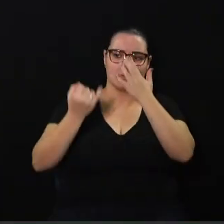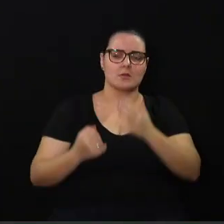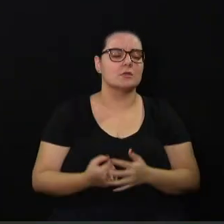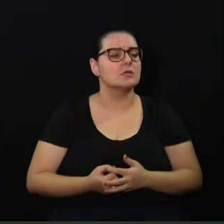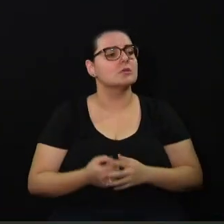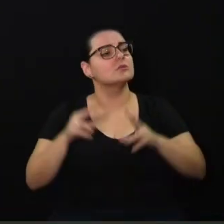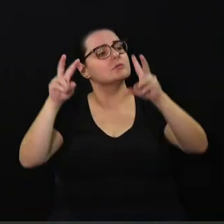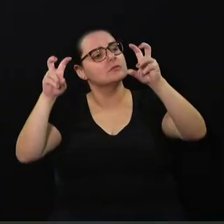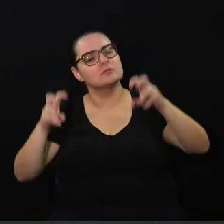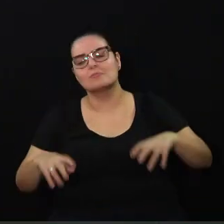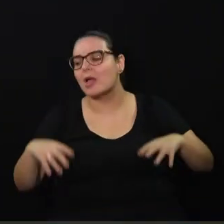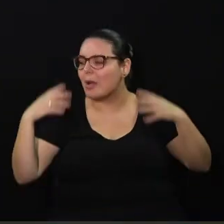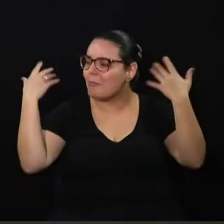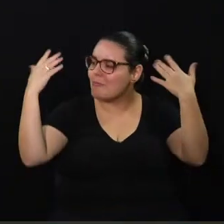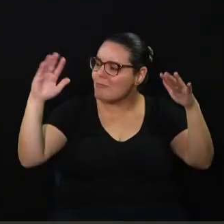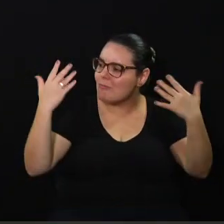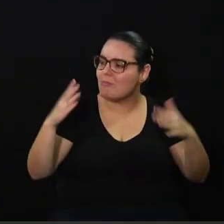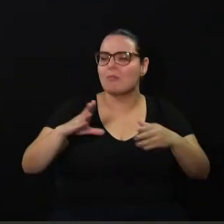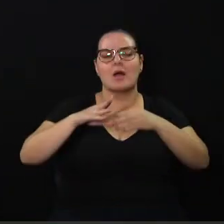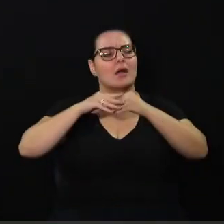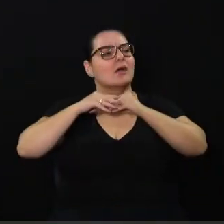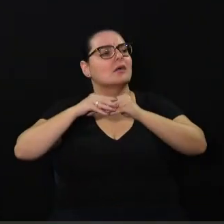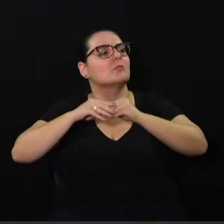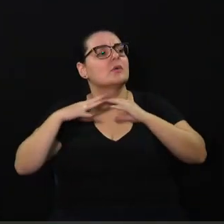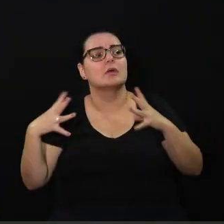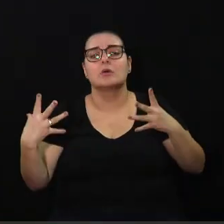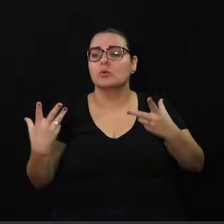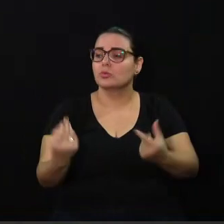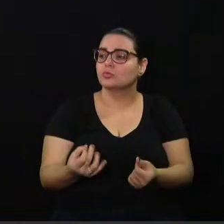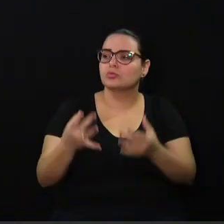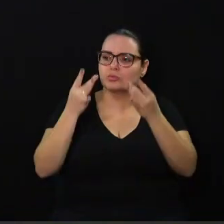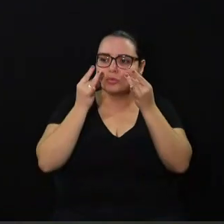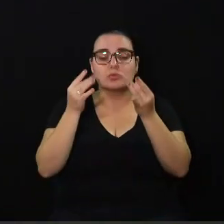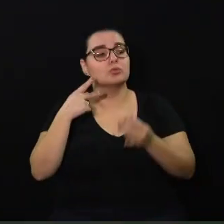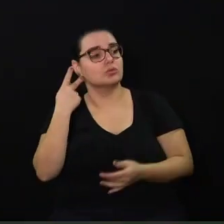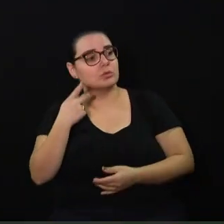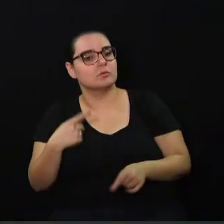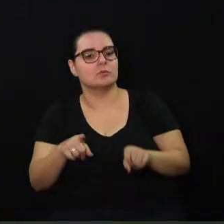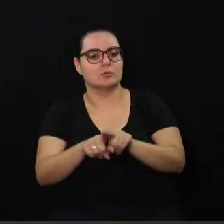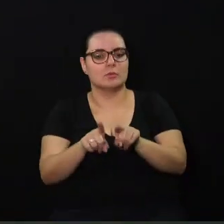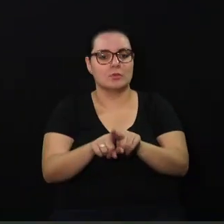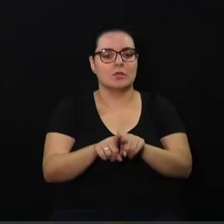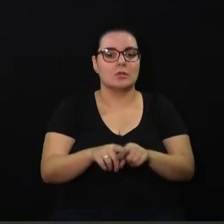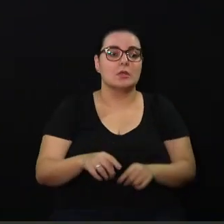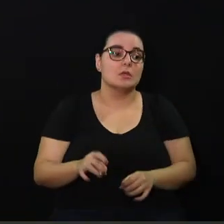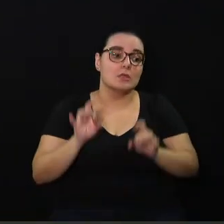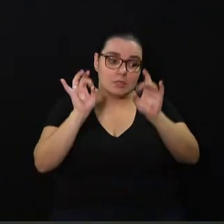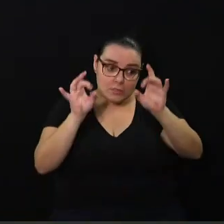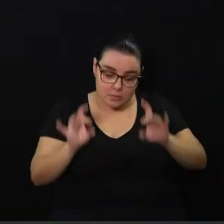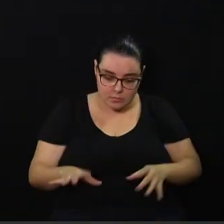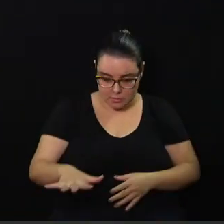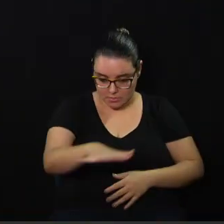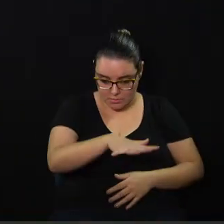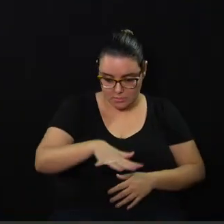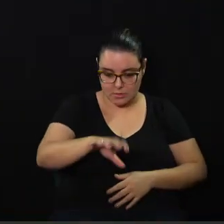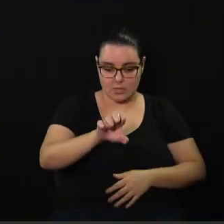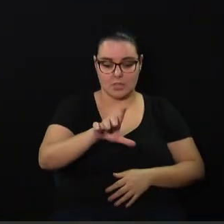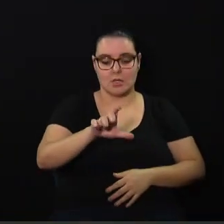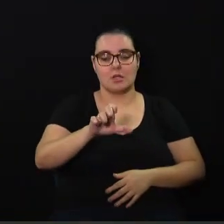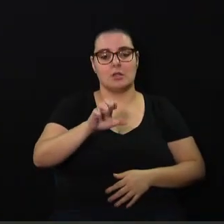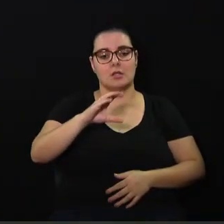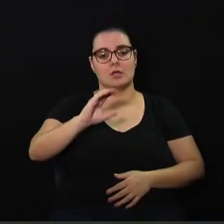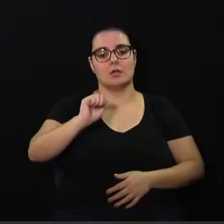esse assunto tão parabéns pra todos os presentes aos senhores vereadores especialmente l camp por darmos essa oportunidade